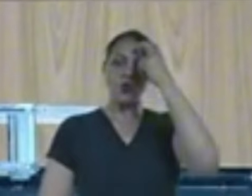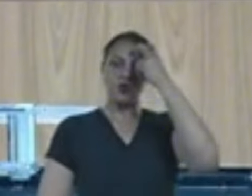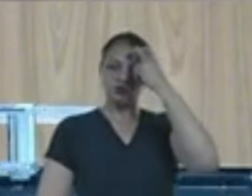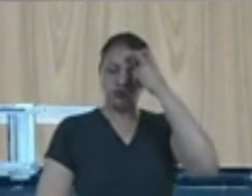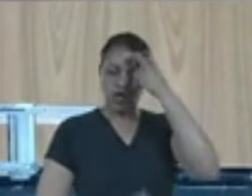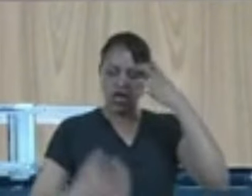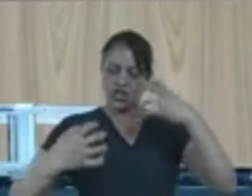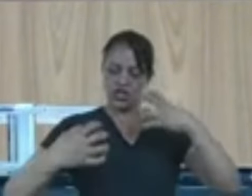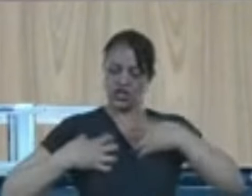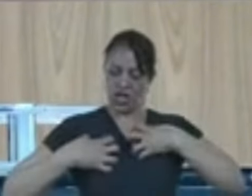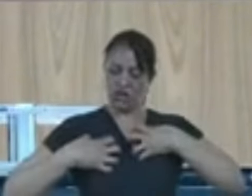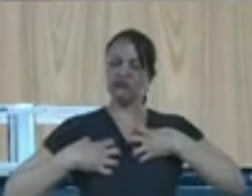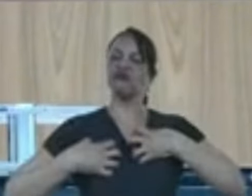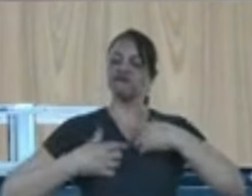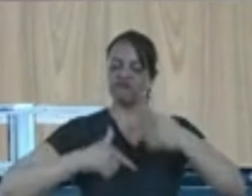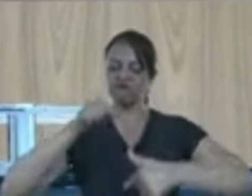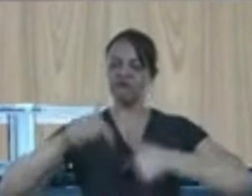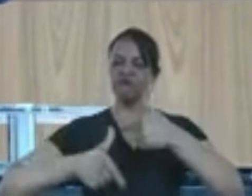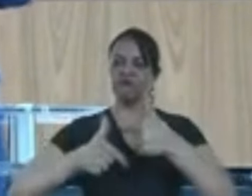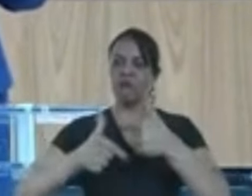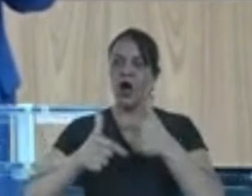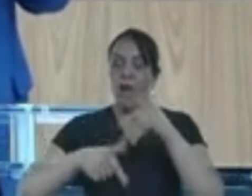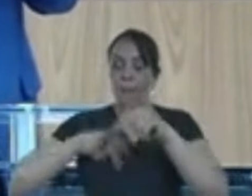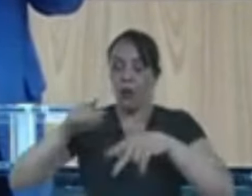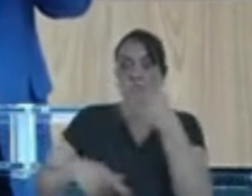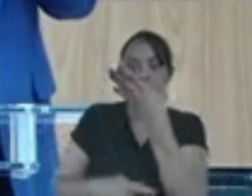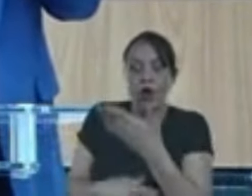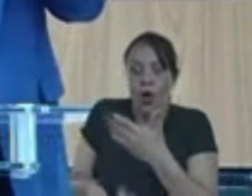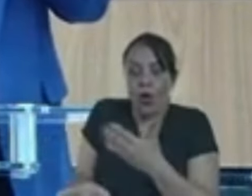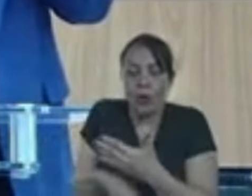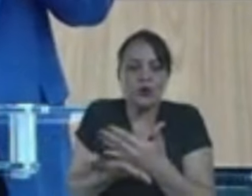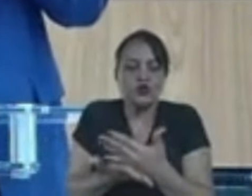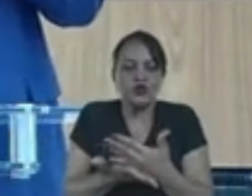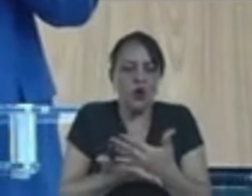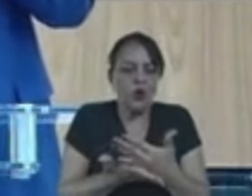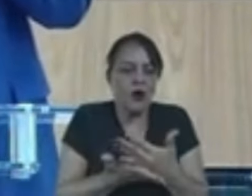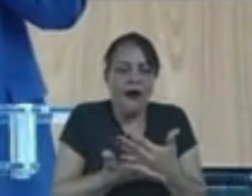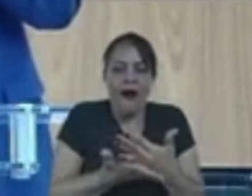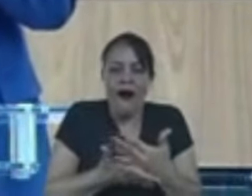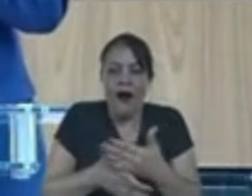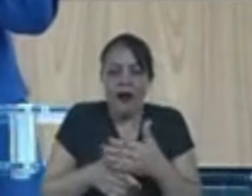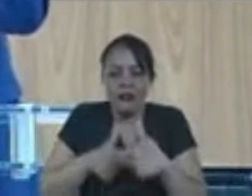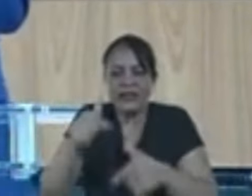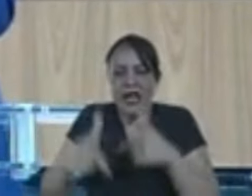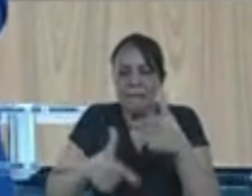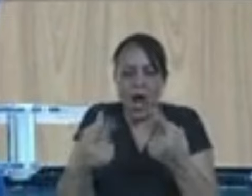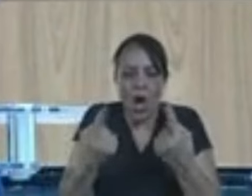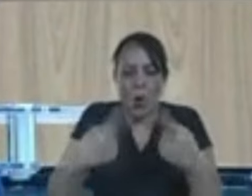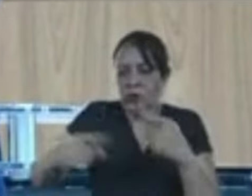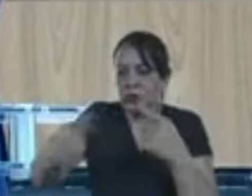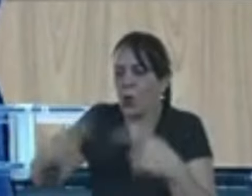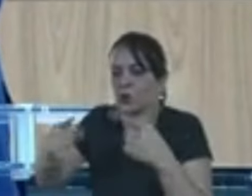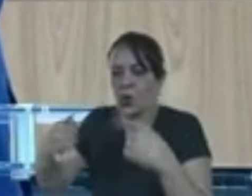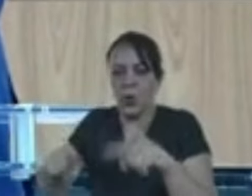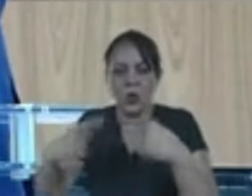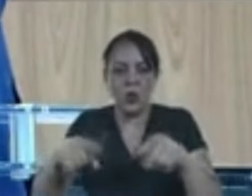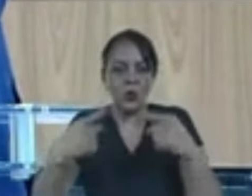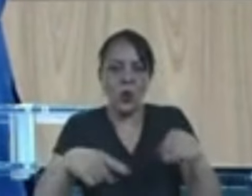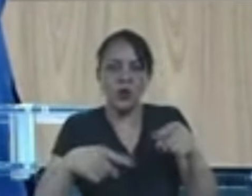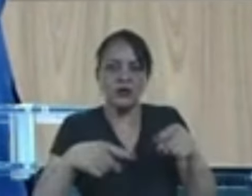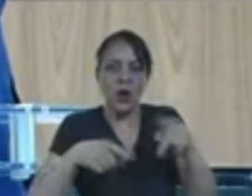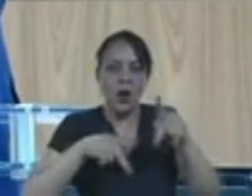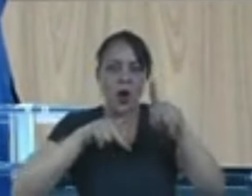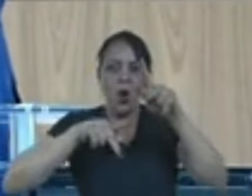E eles começaram então a agir, a forma que eles encontravam de poder intimidar todos os povos que estavam praticamente em volta